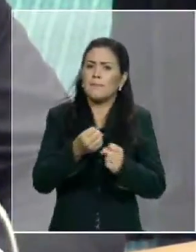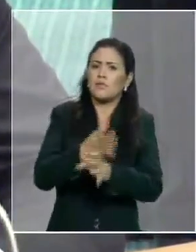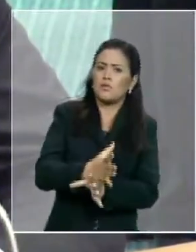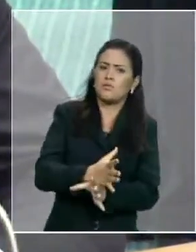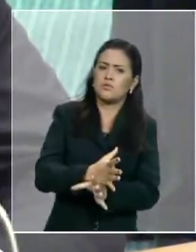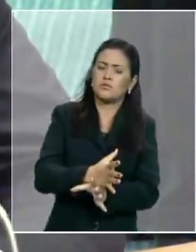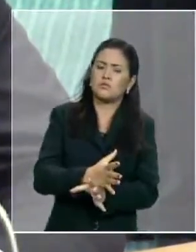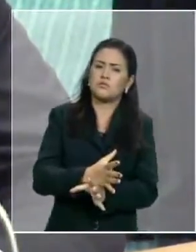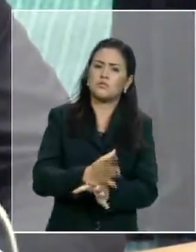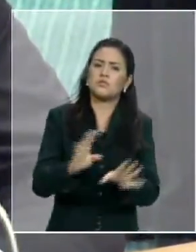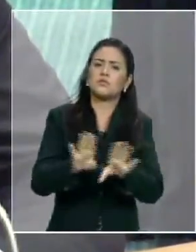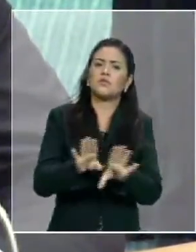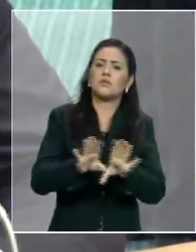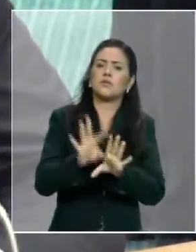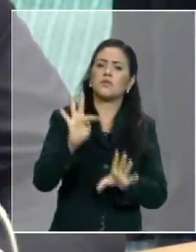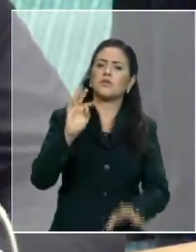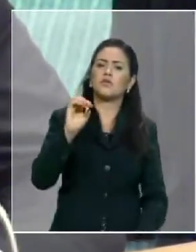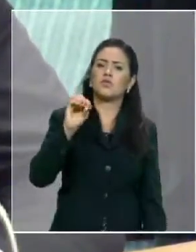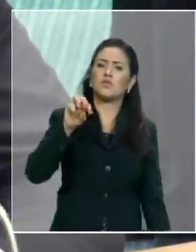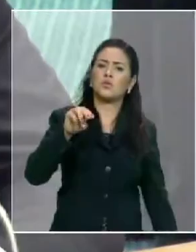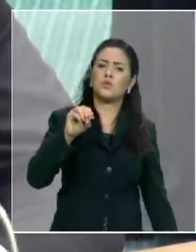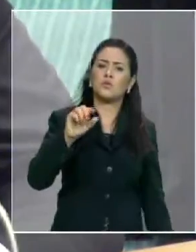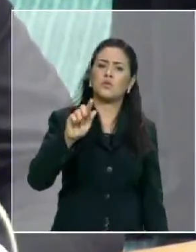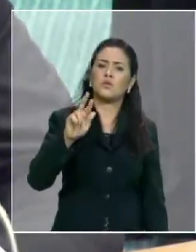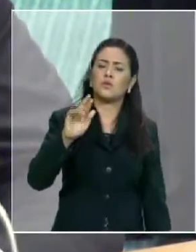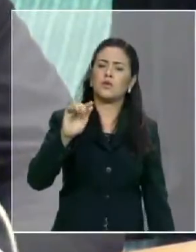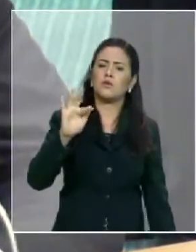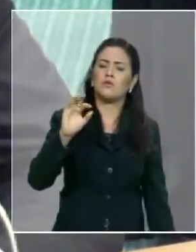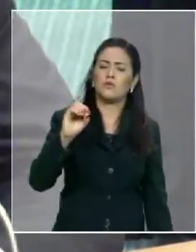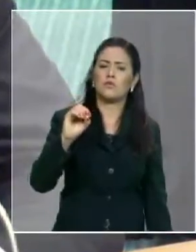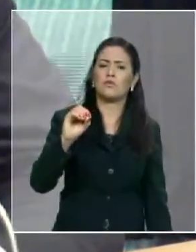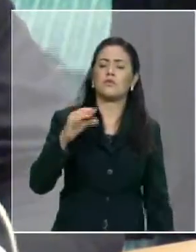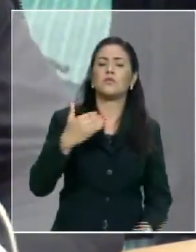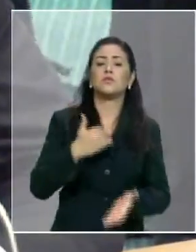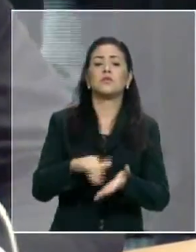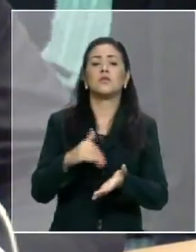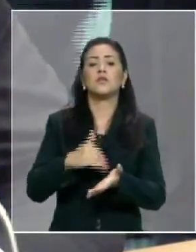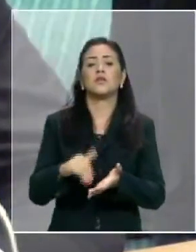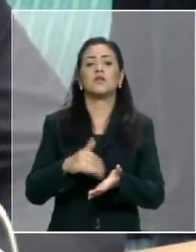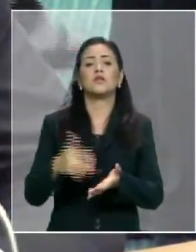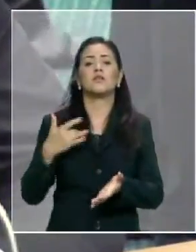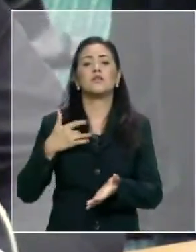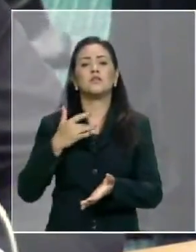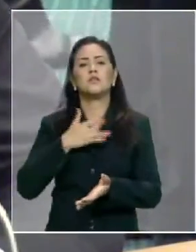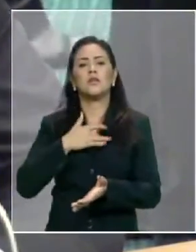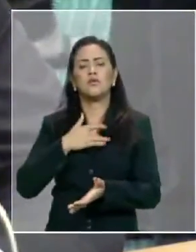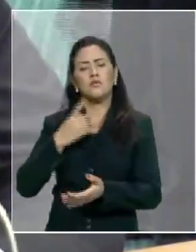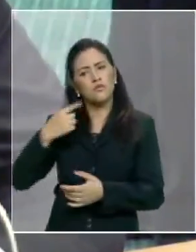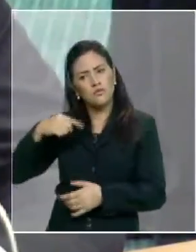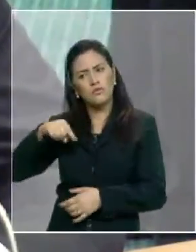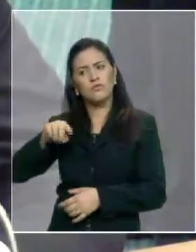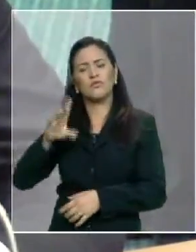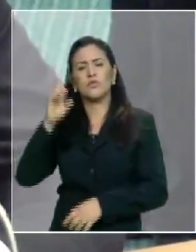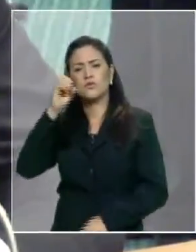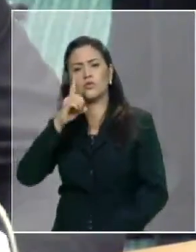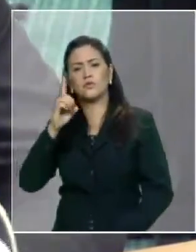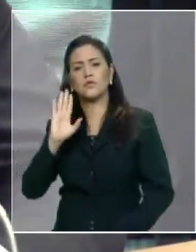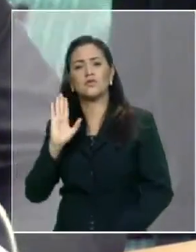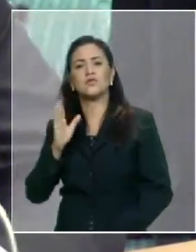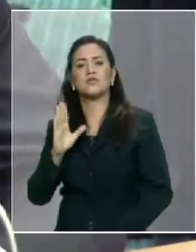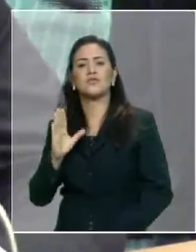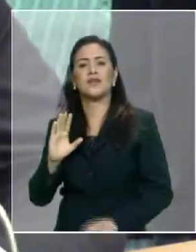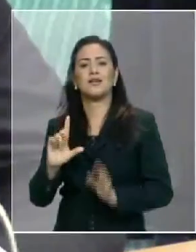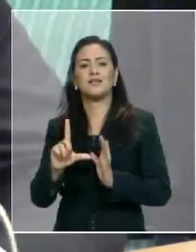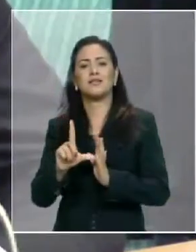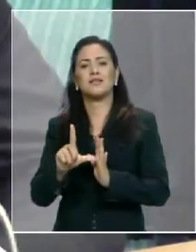tomógrafo. E o secretário Marcos Pacheco esteve lá domingo, daqui a pouco eu vou fazer um pronunciamento, e já adiou novamente a inauguração do